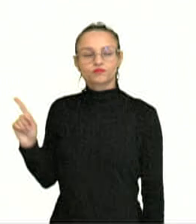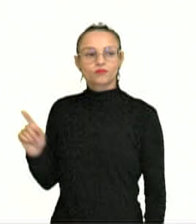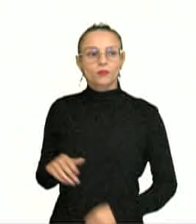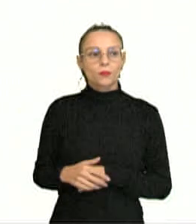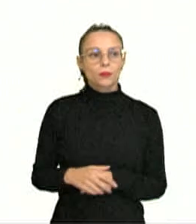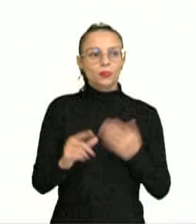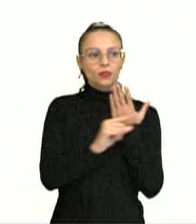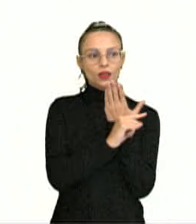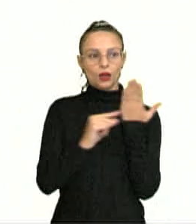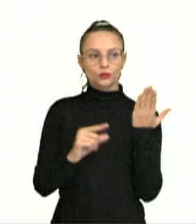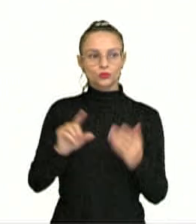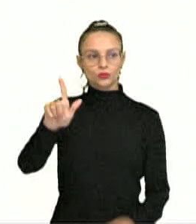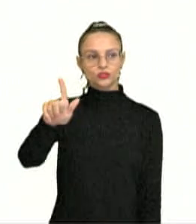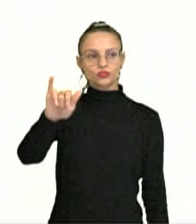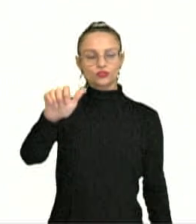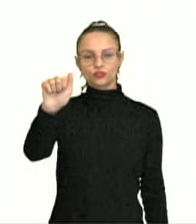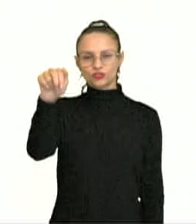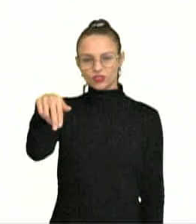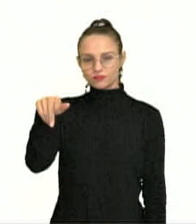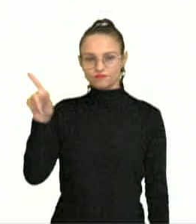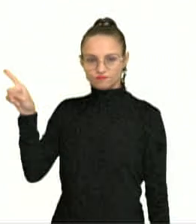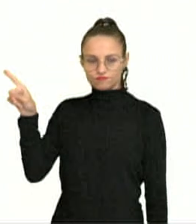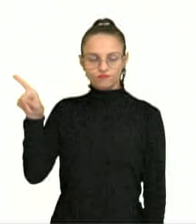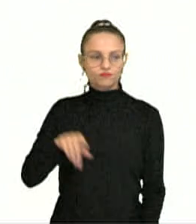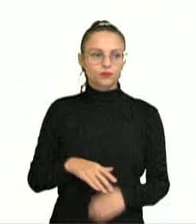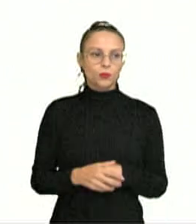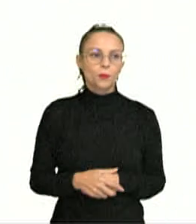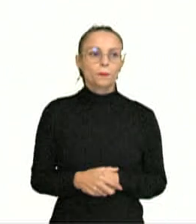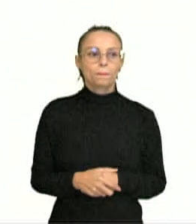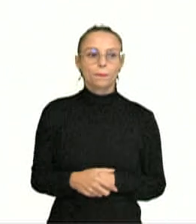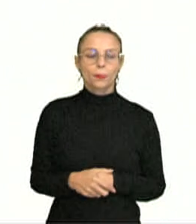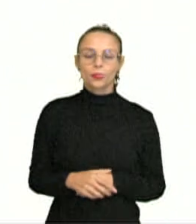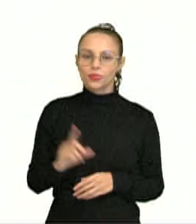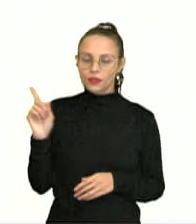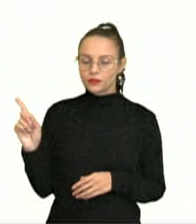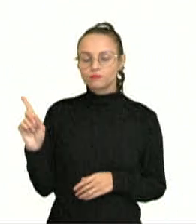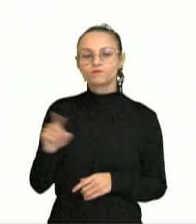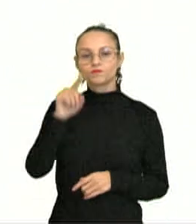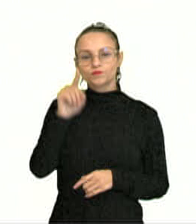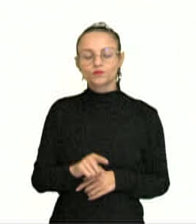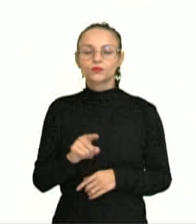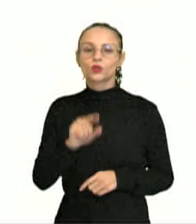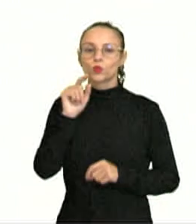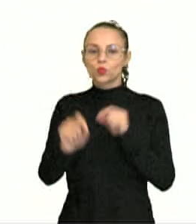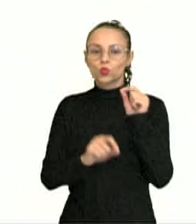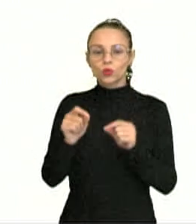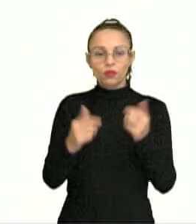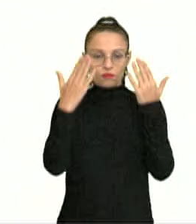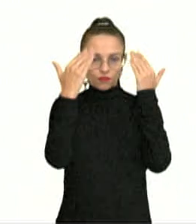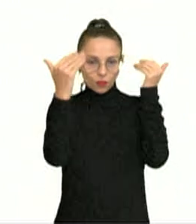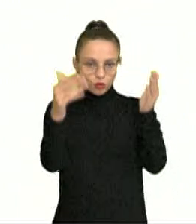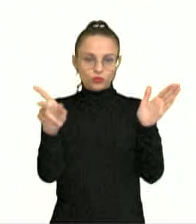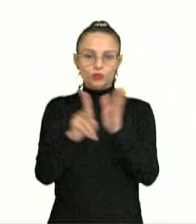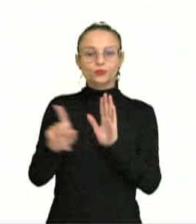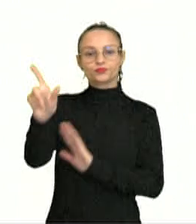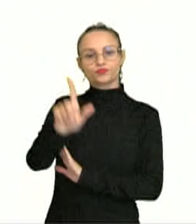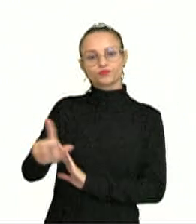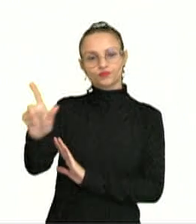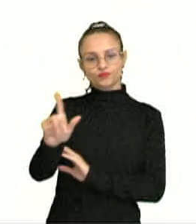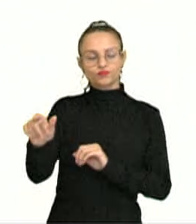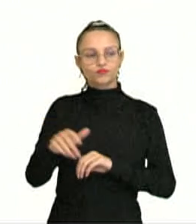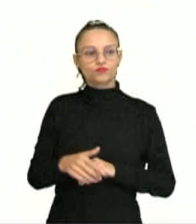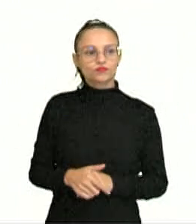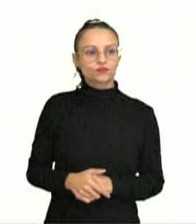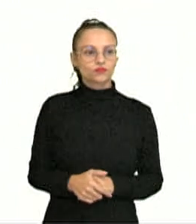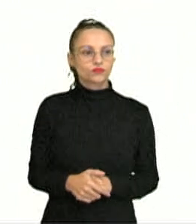Guarnieri colocou esta obra para nós e tornou-se um ícone da nossa literatura.